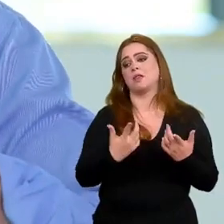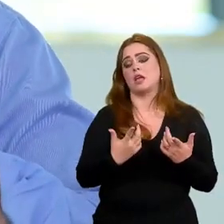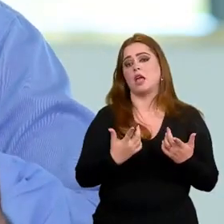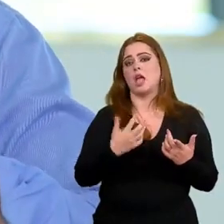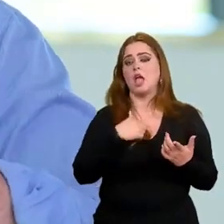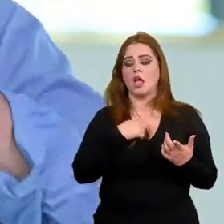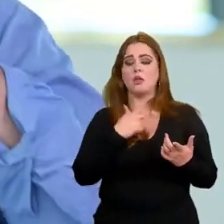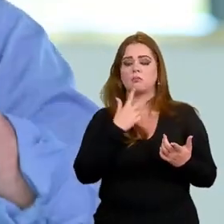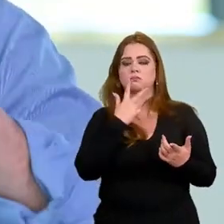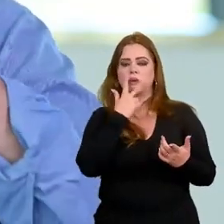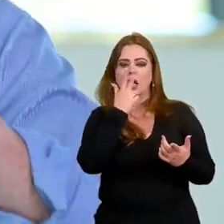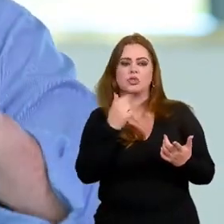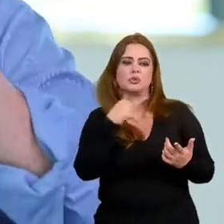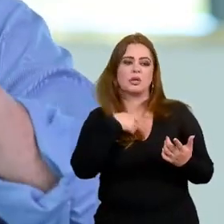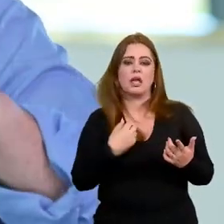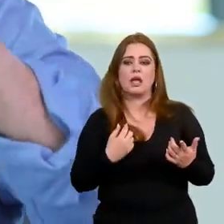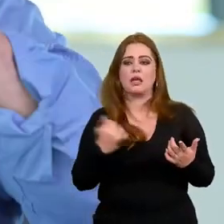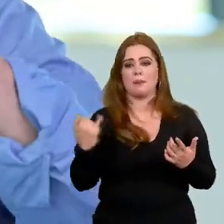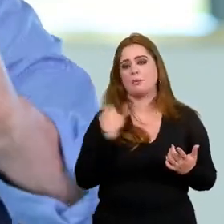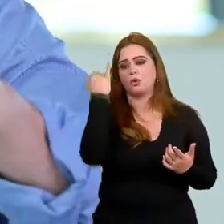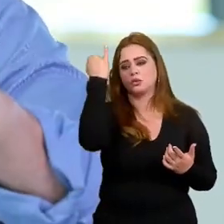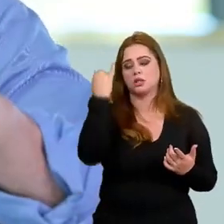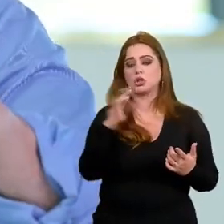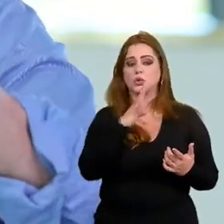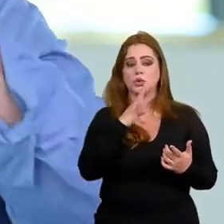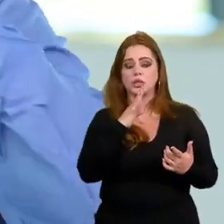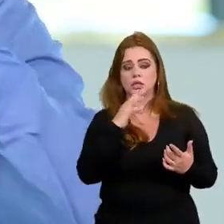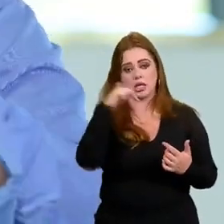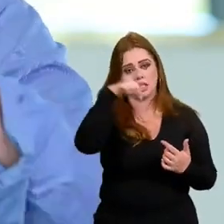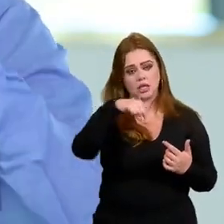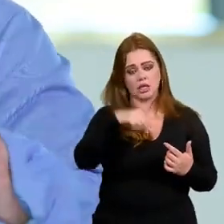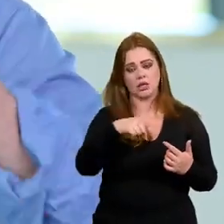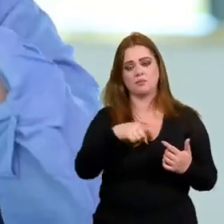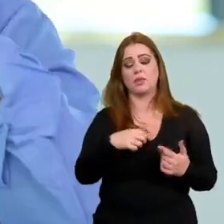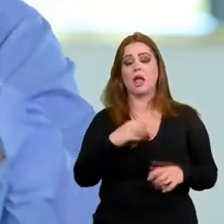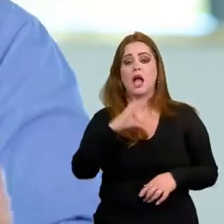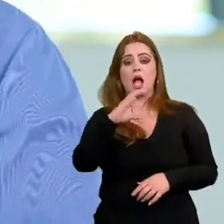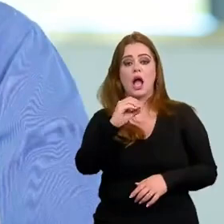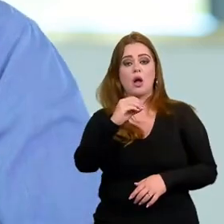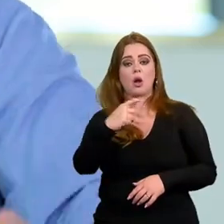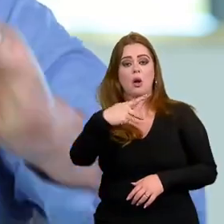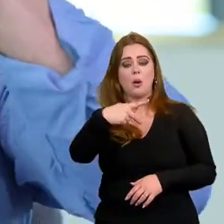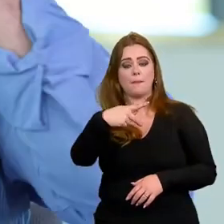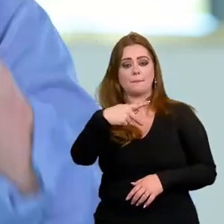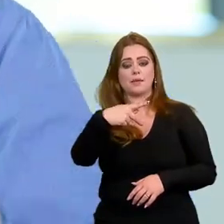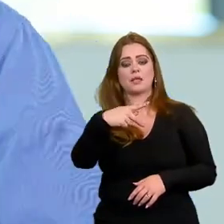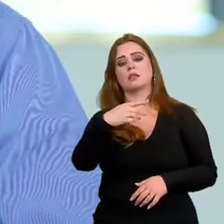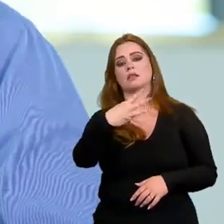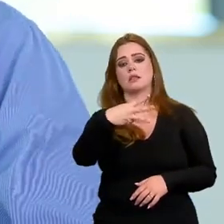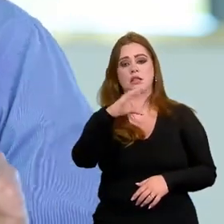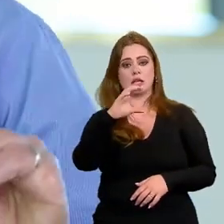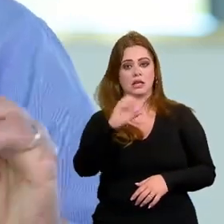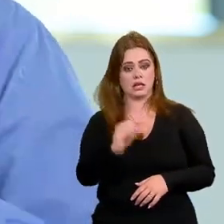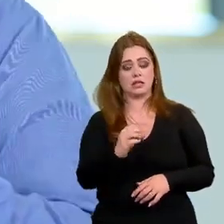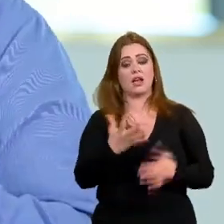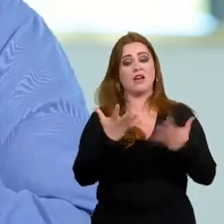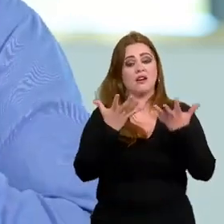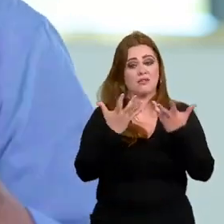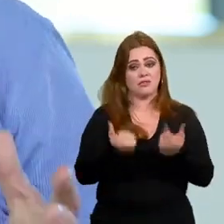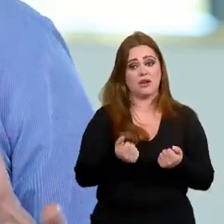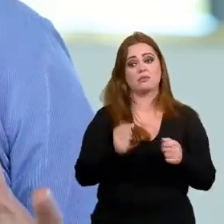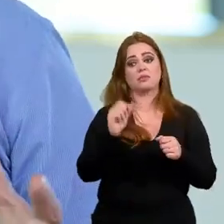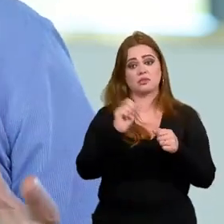30. A questão do clima nós vamos fazer em Belém do Pará, que é um estado amazônico, um estado muito grande, com